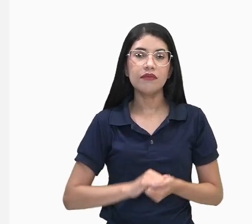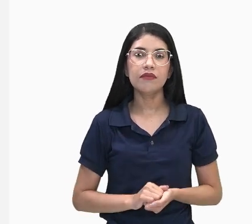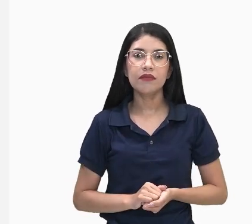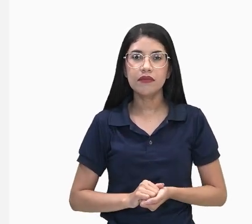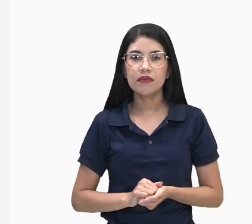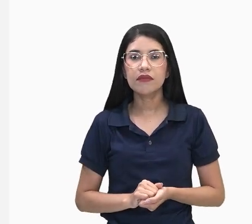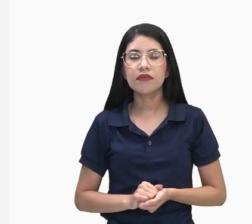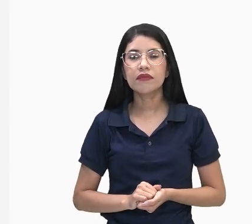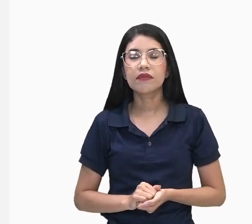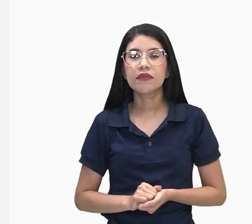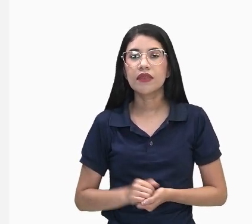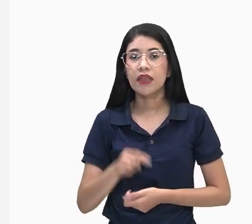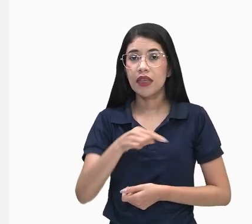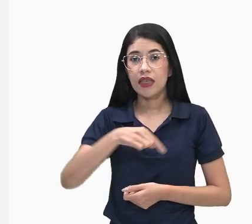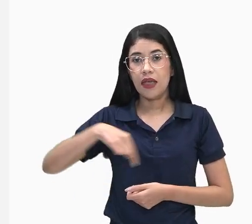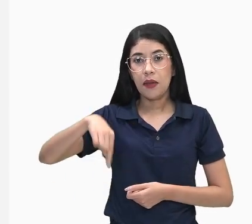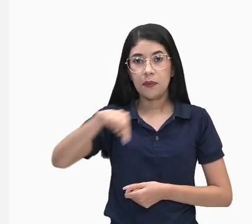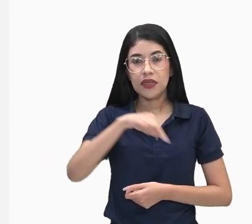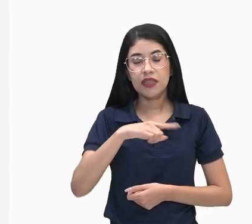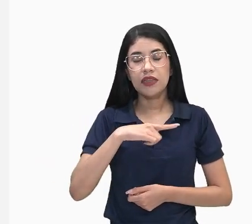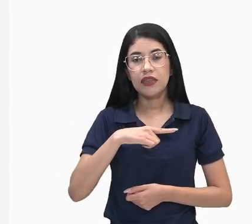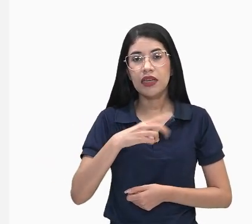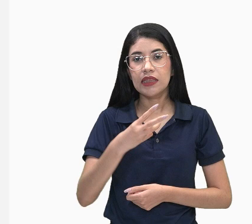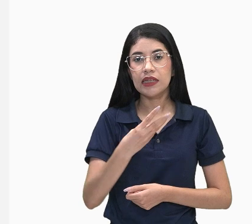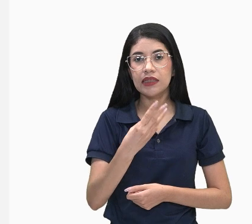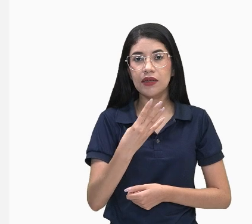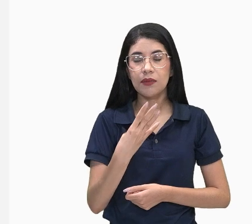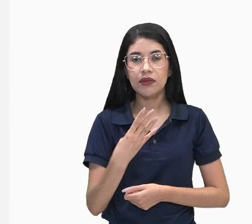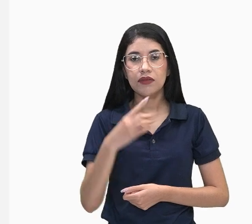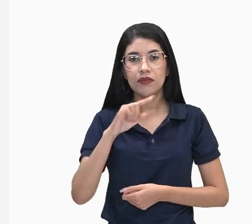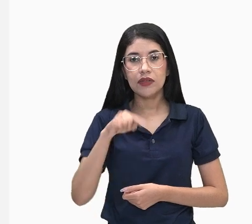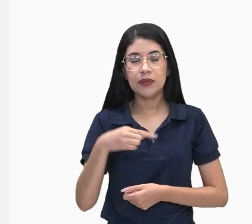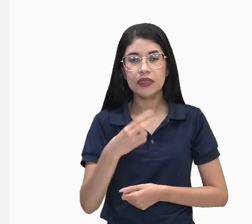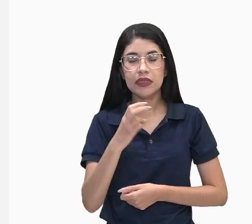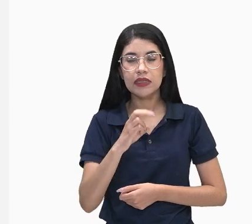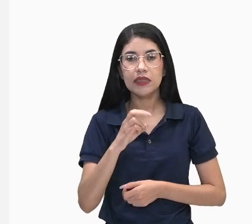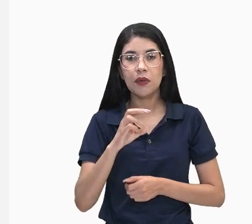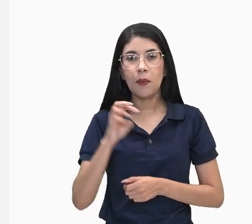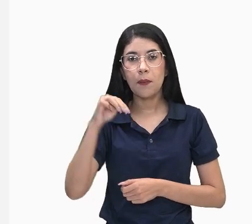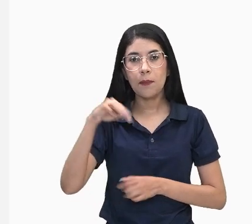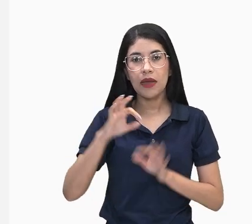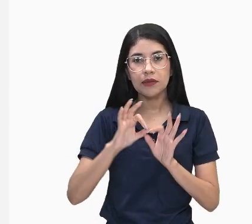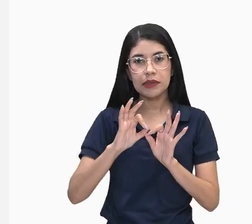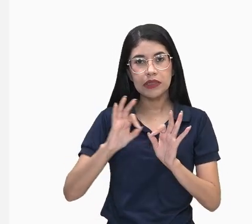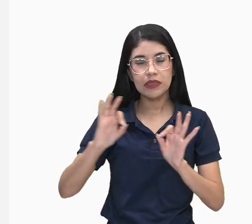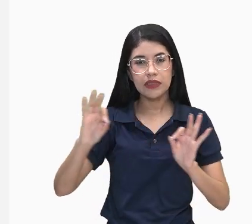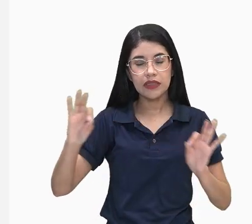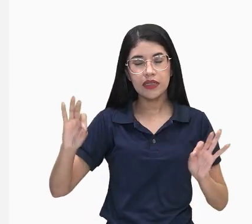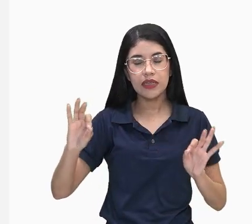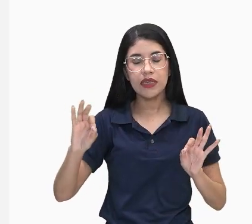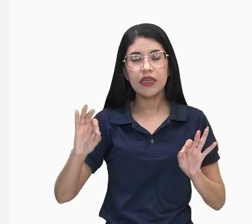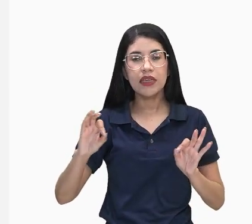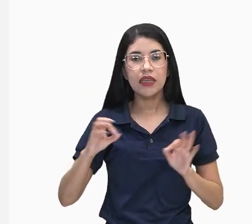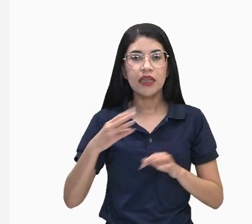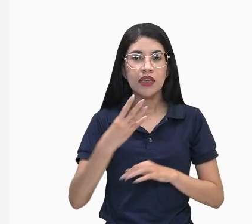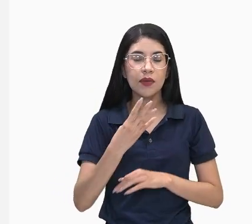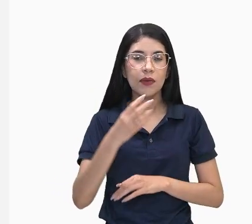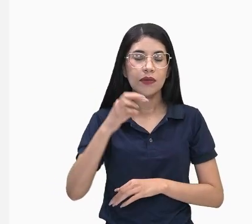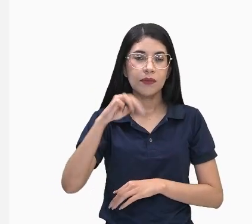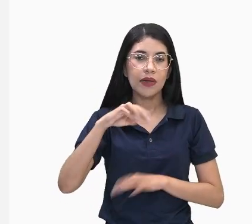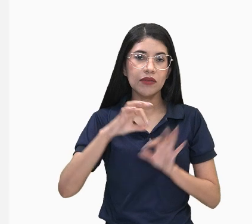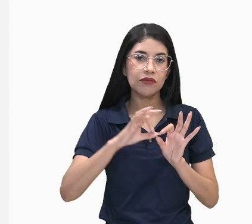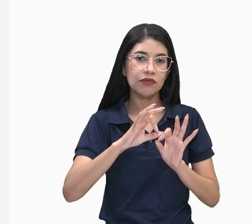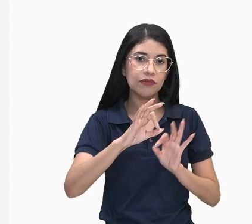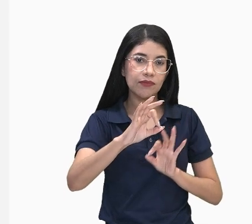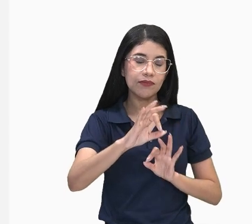E aí essa pista ela vai ter 34,5 metros de comprimento e 4 metros de largura. E aí um